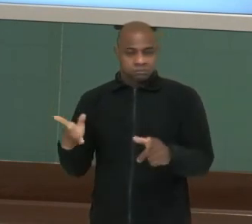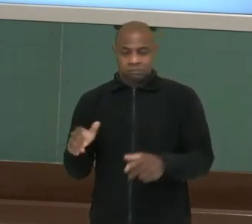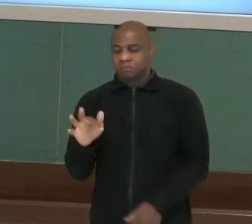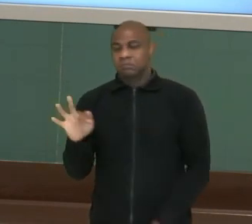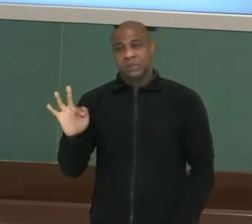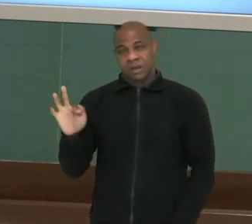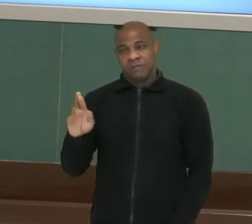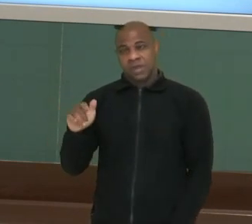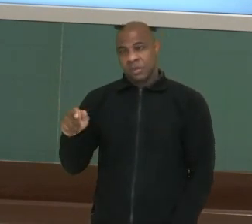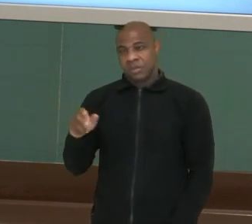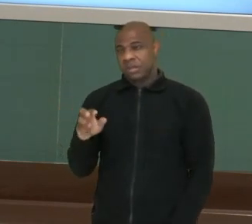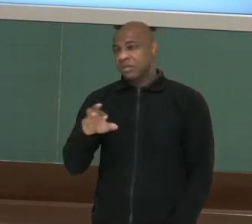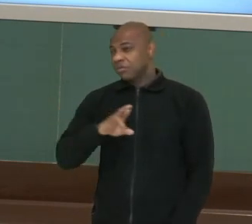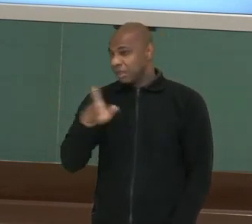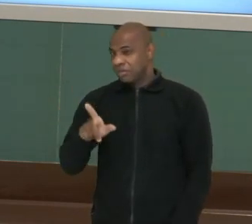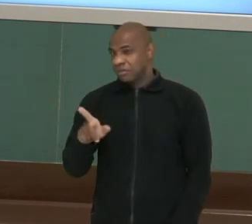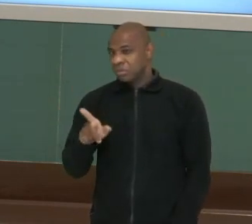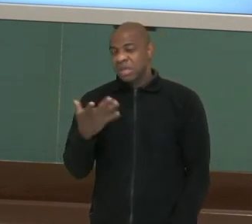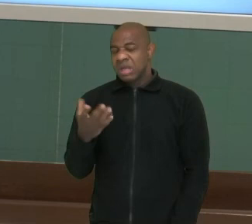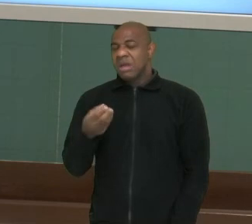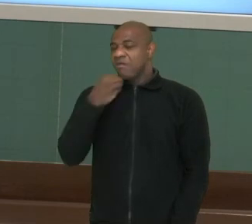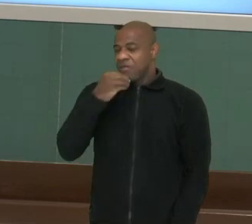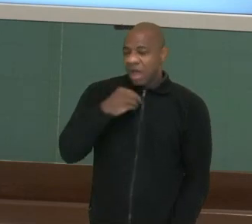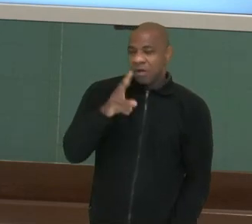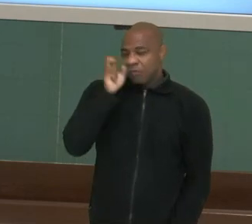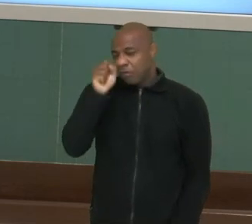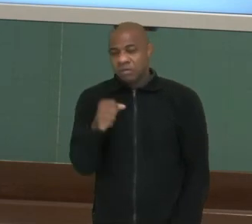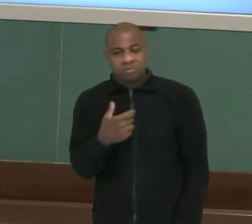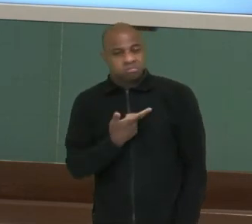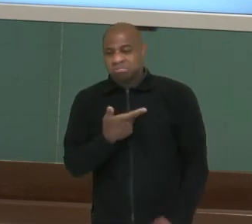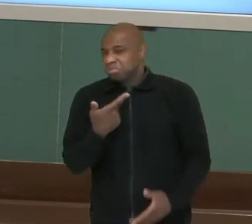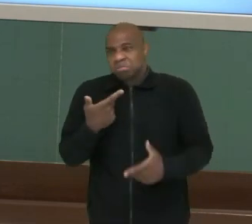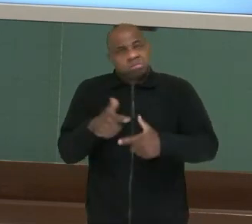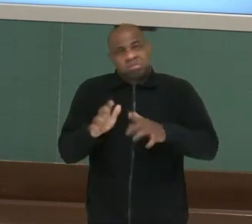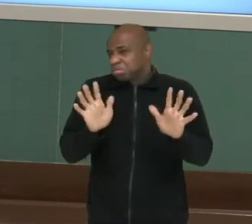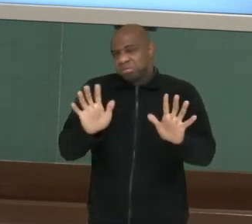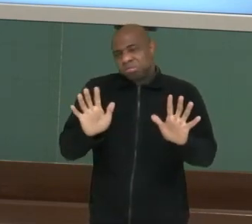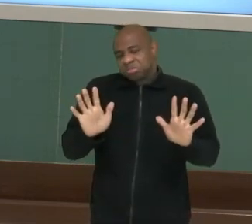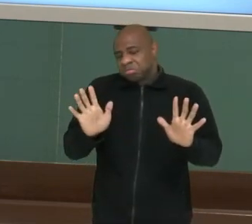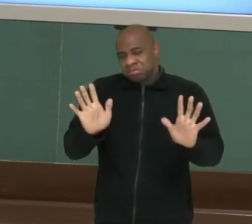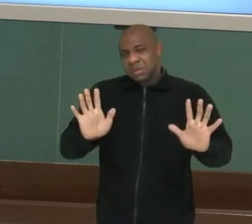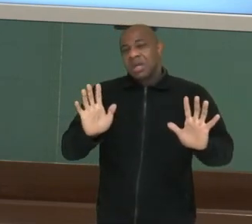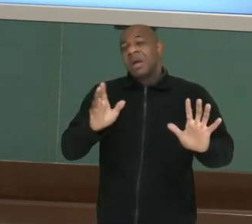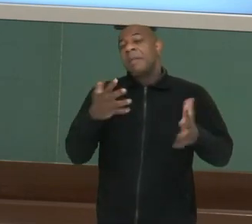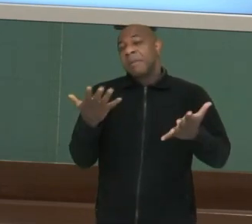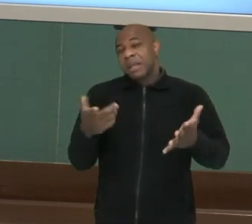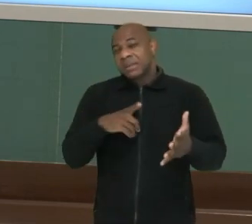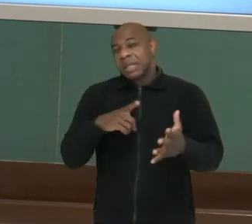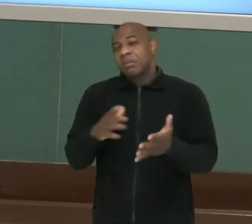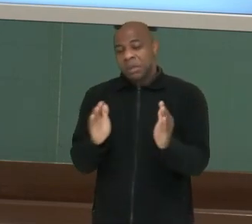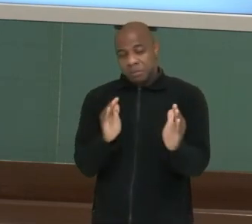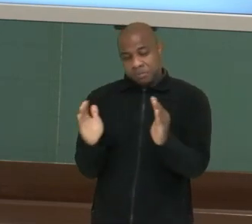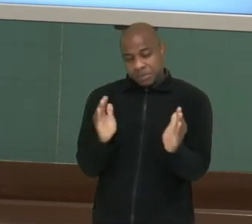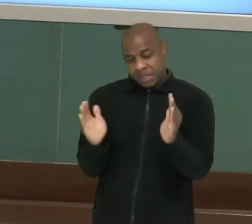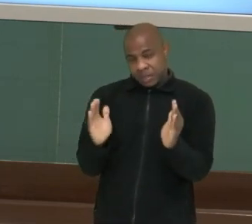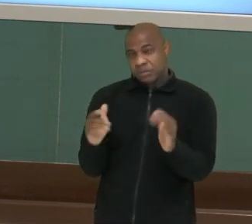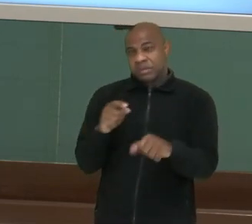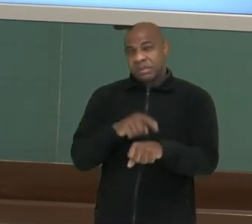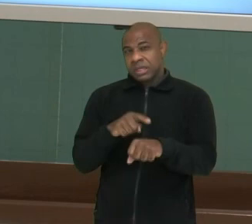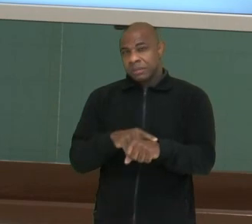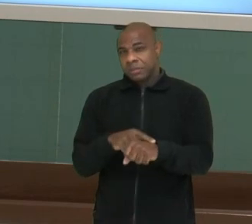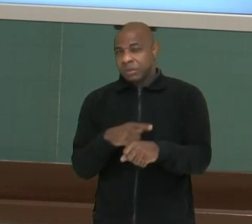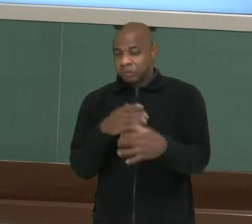é mais potente que a outra. Lembre-se que a frequência ela te dá o número de oscilações por intervalo de tempo e não potência. Então a potência é a